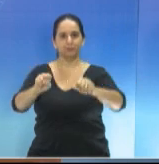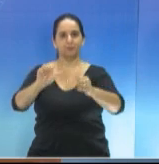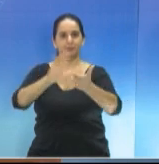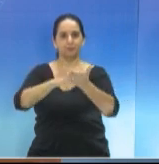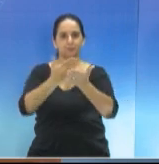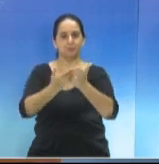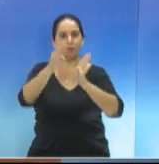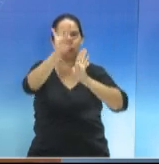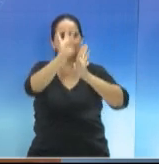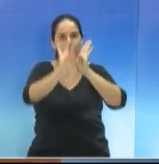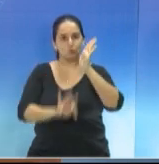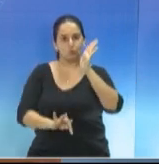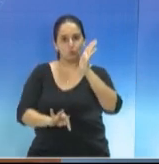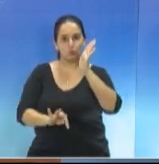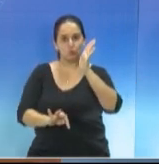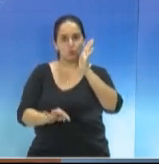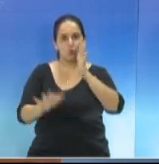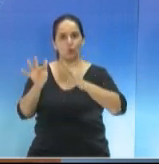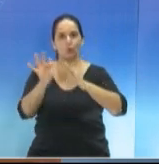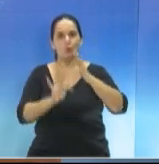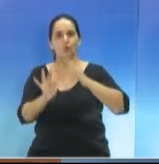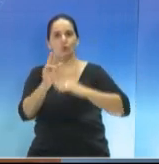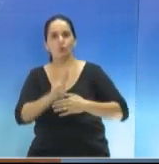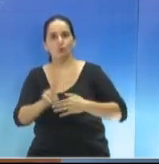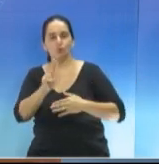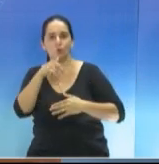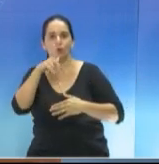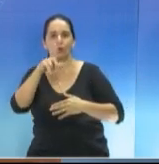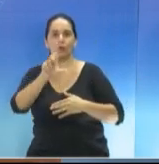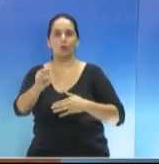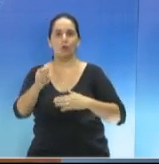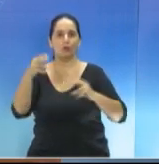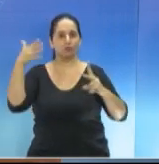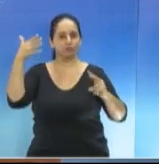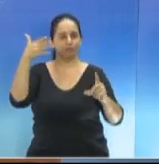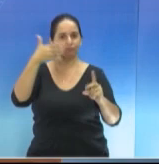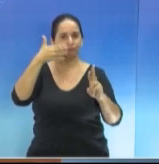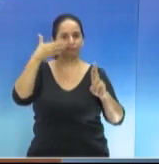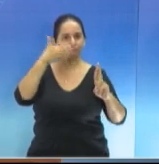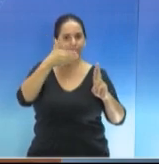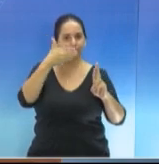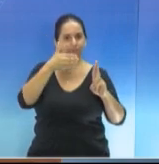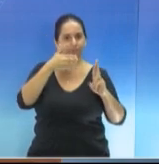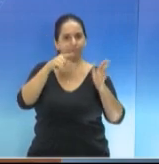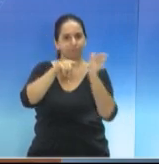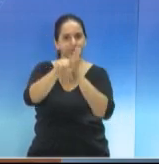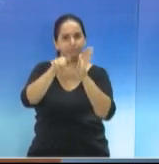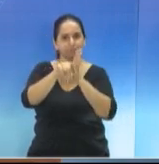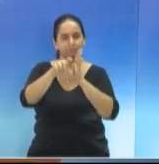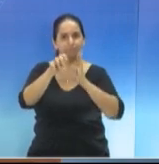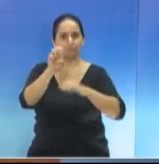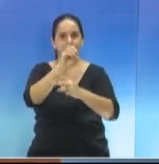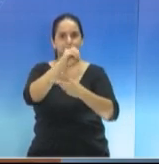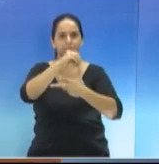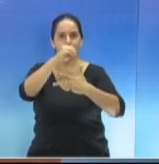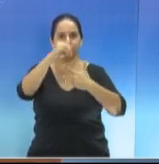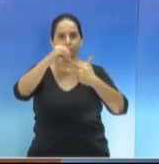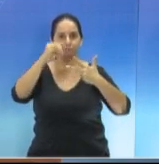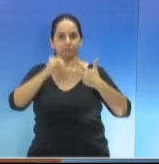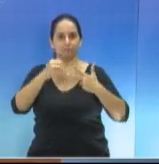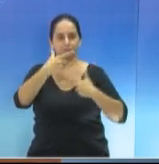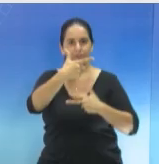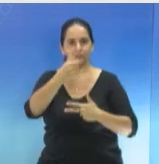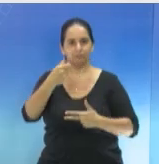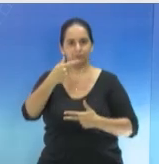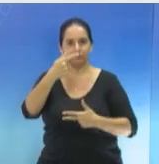de texto, função de linguagem referencial nas questões do Enem 2018. Vamos lá ao